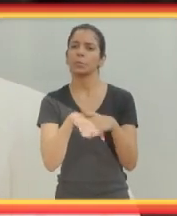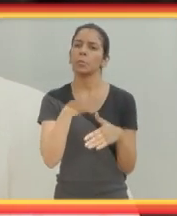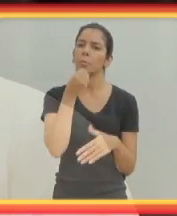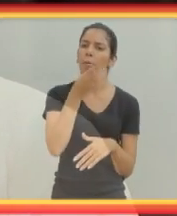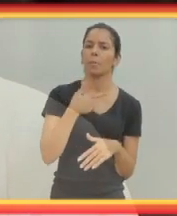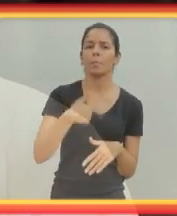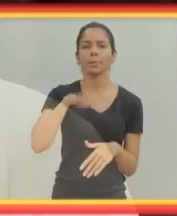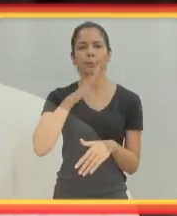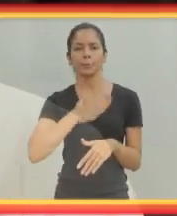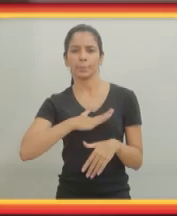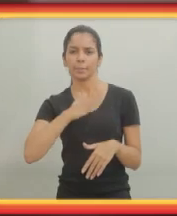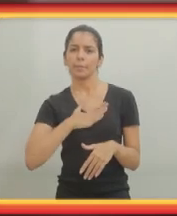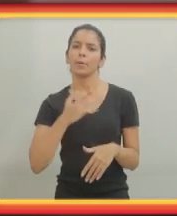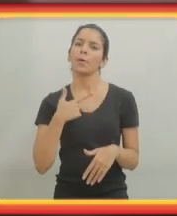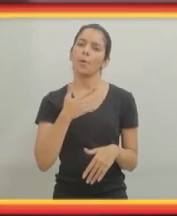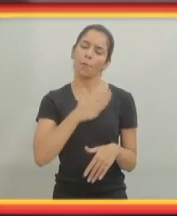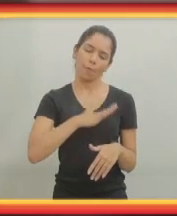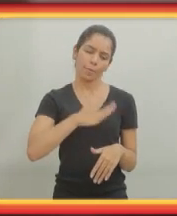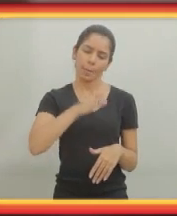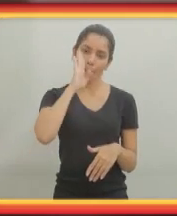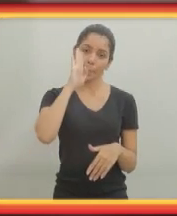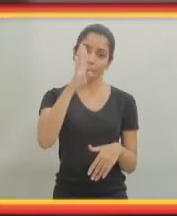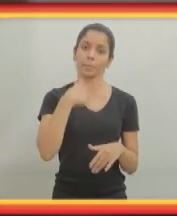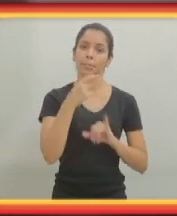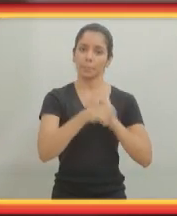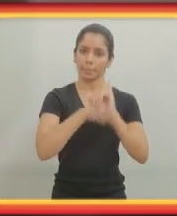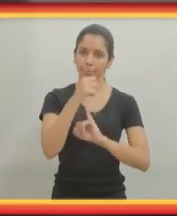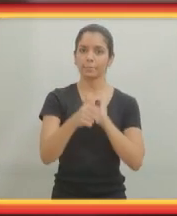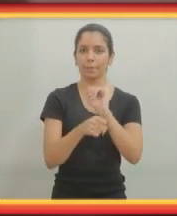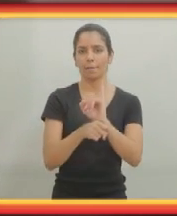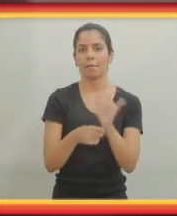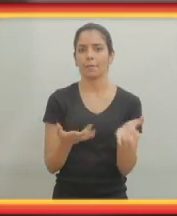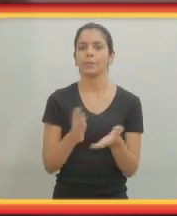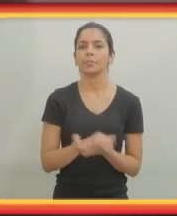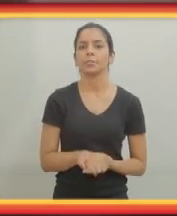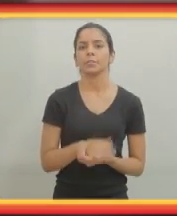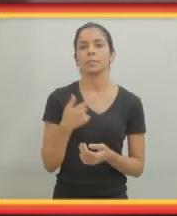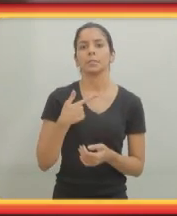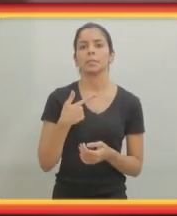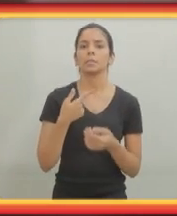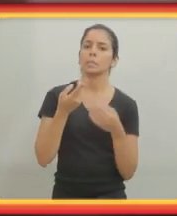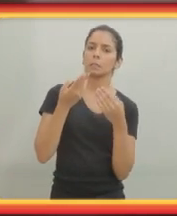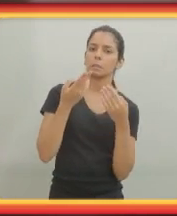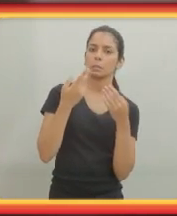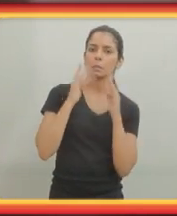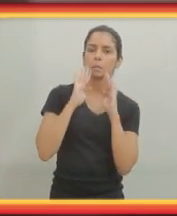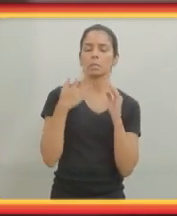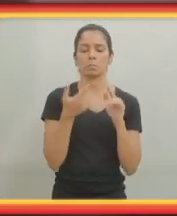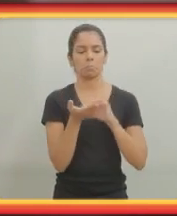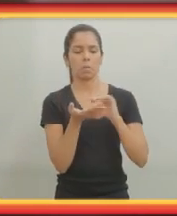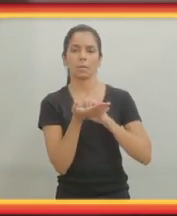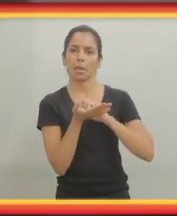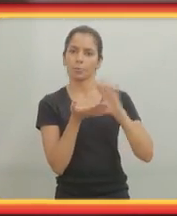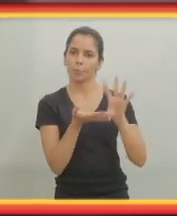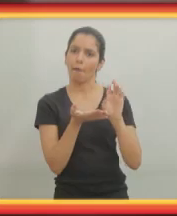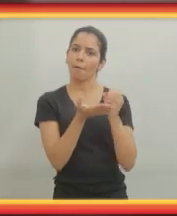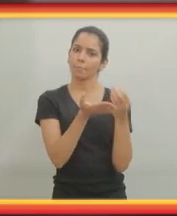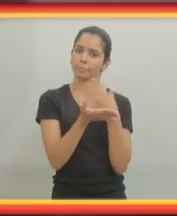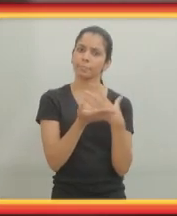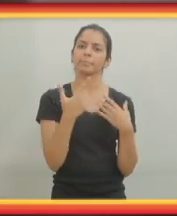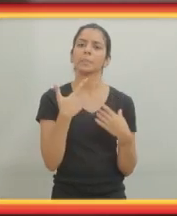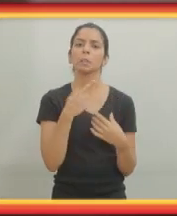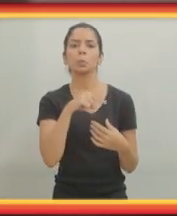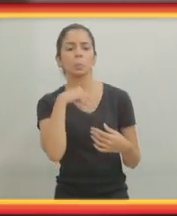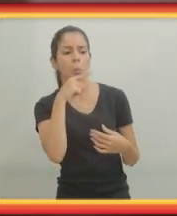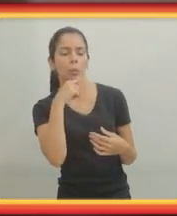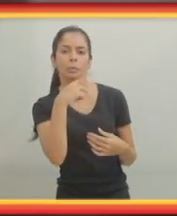bom, é mais confortável para mim. Conversamos principalmente pela internet, através da rede social, mensagem de texto.